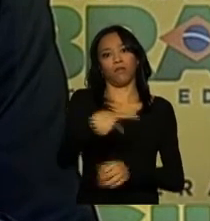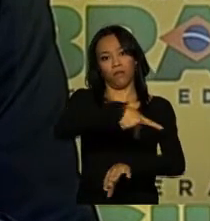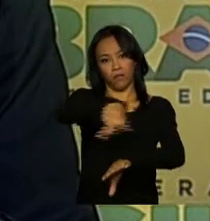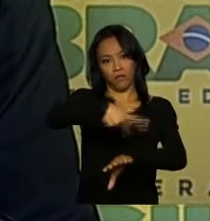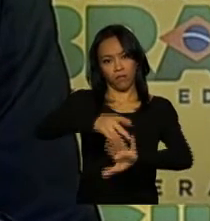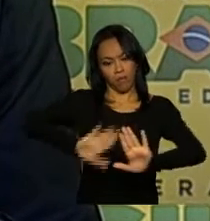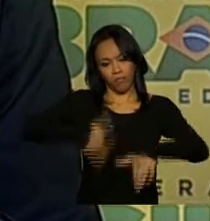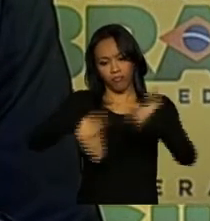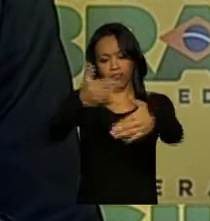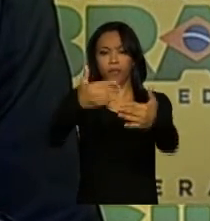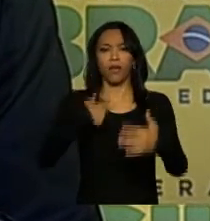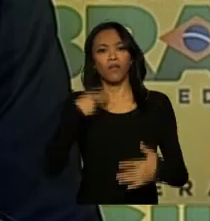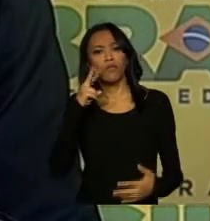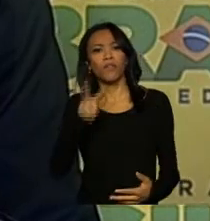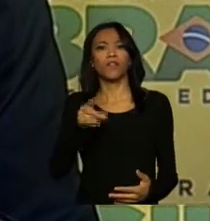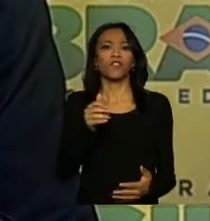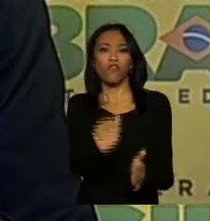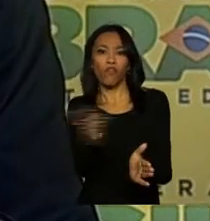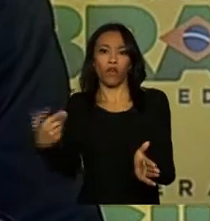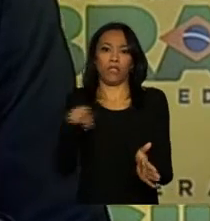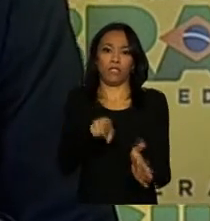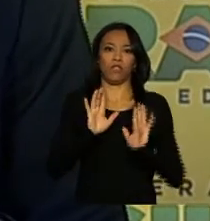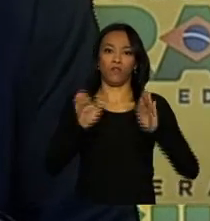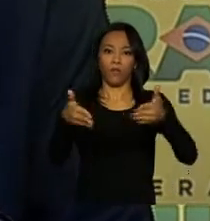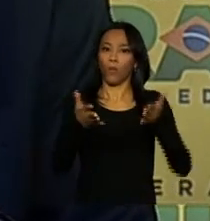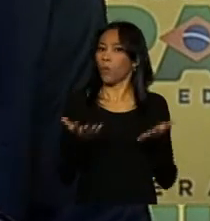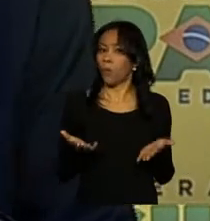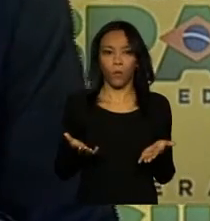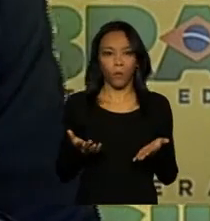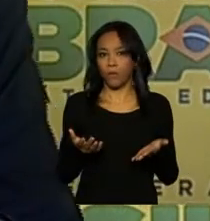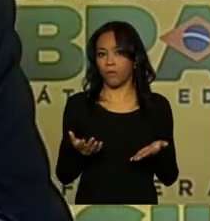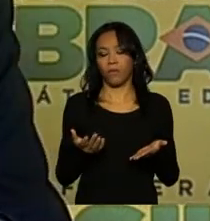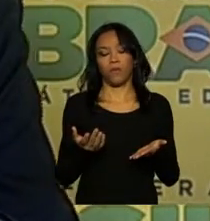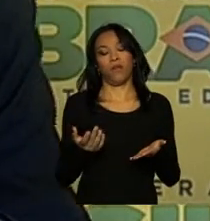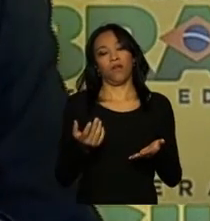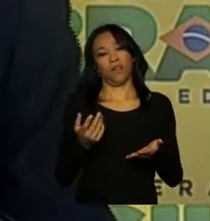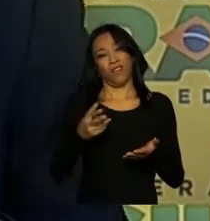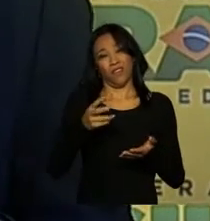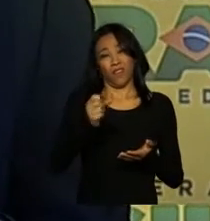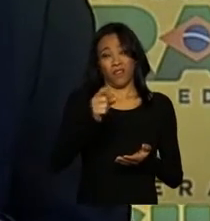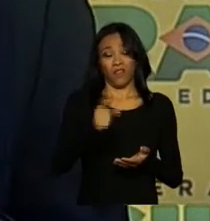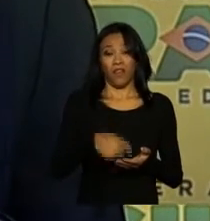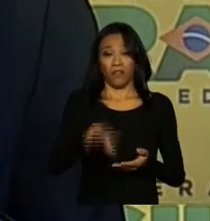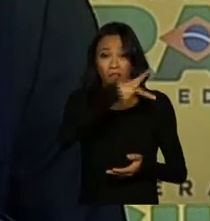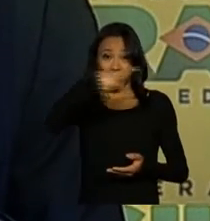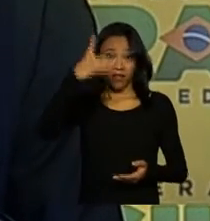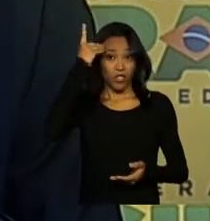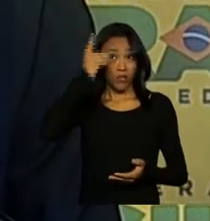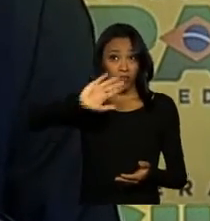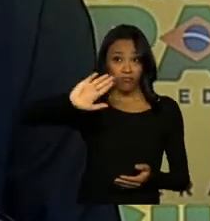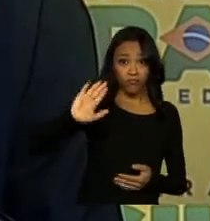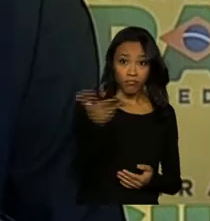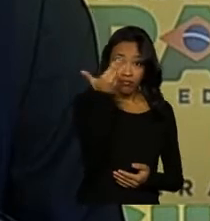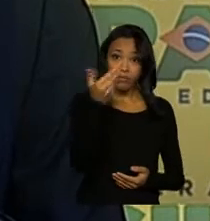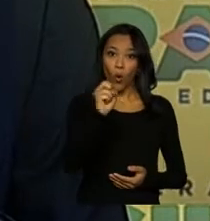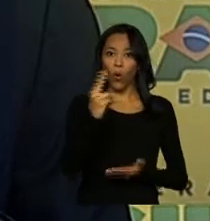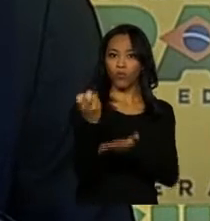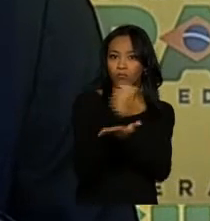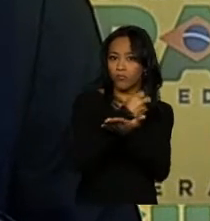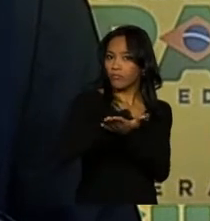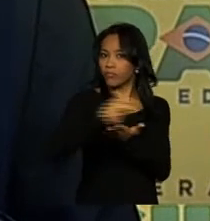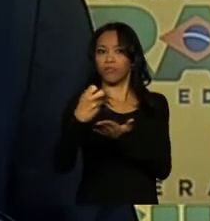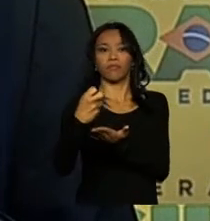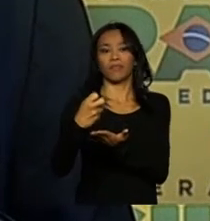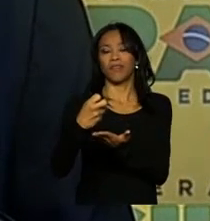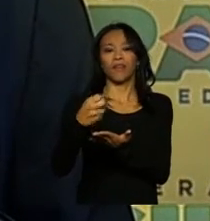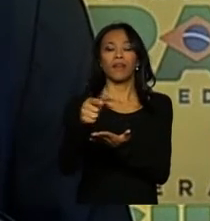não vejo e um caminho promissor fora de si e pitman sem base com sonal sem base